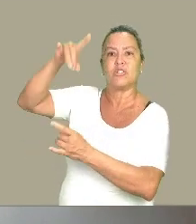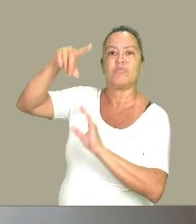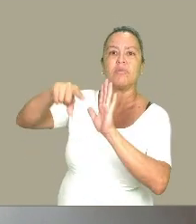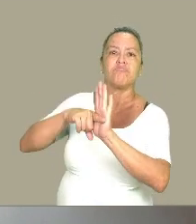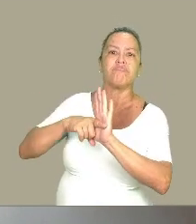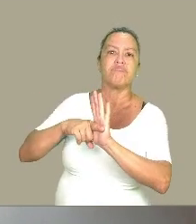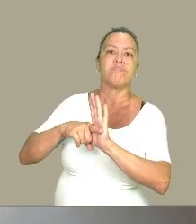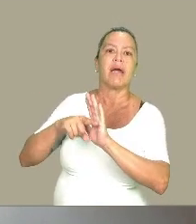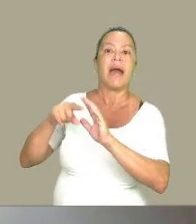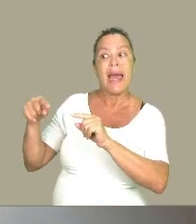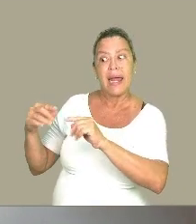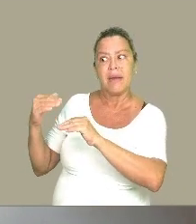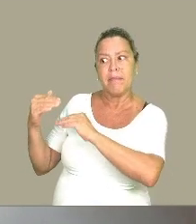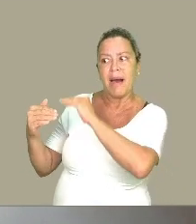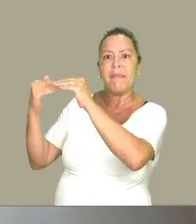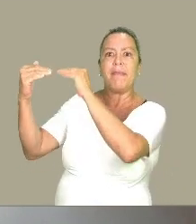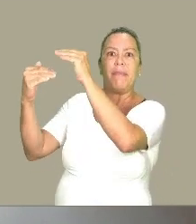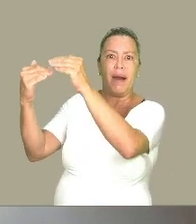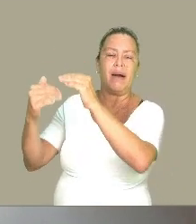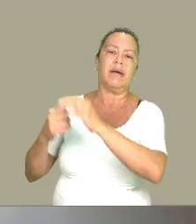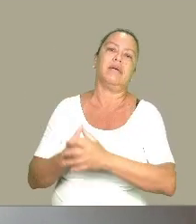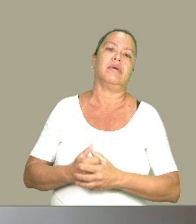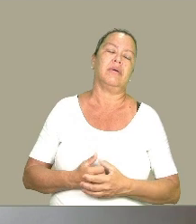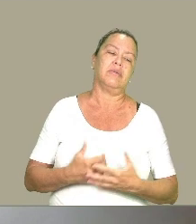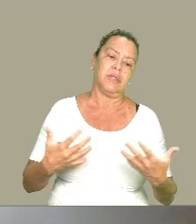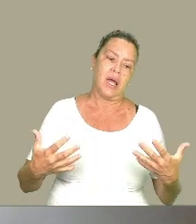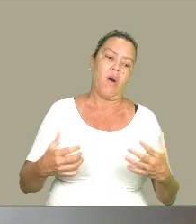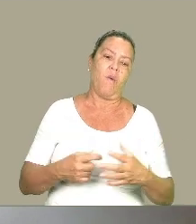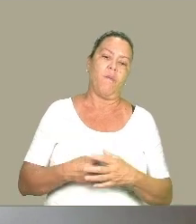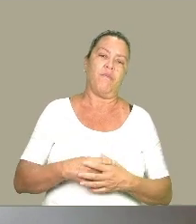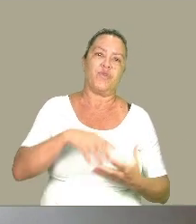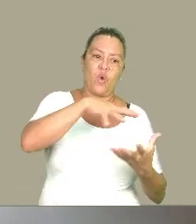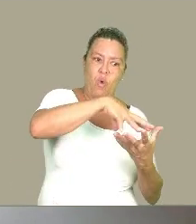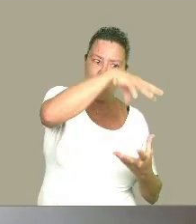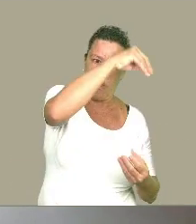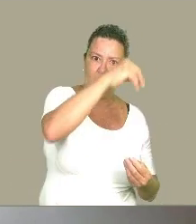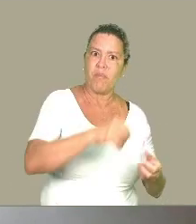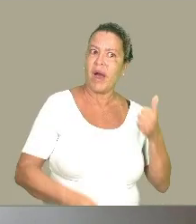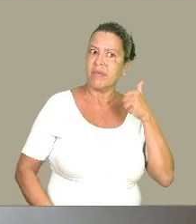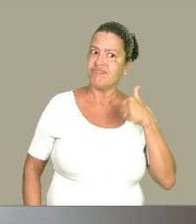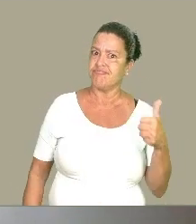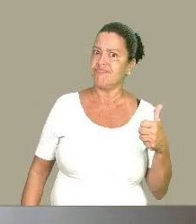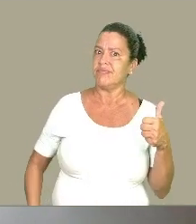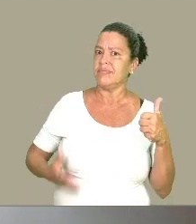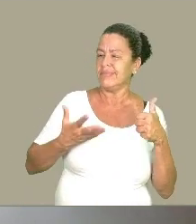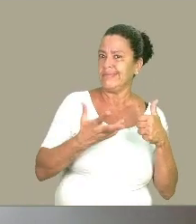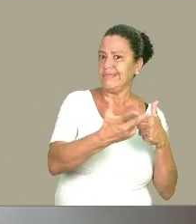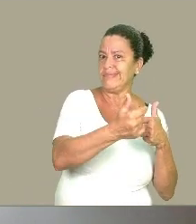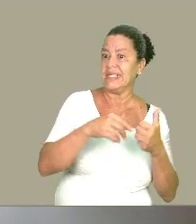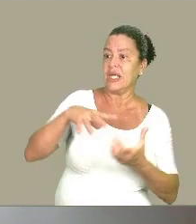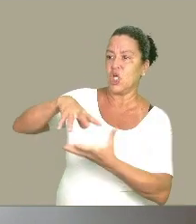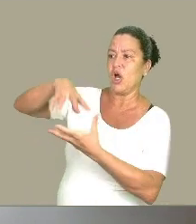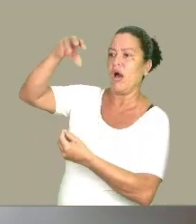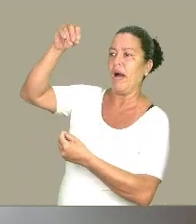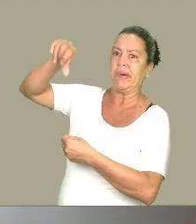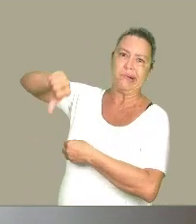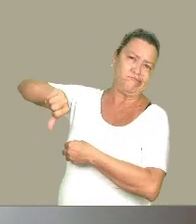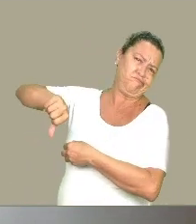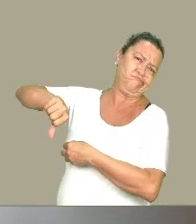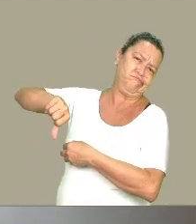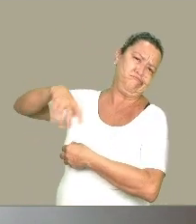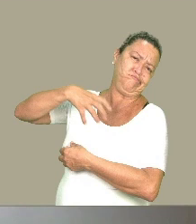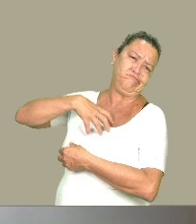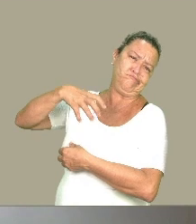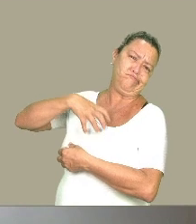inferiorizada a progredir. Então reúne uma alma virtuosa, né, com uma alma com sentimentos